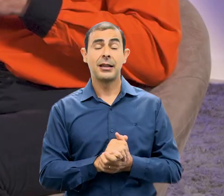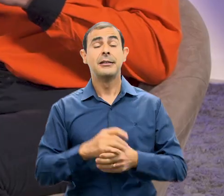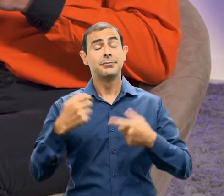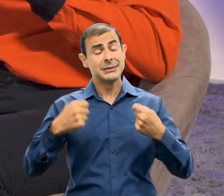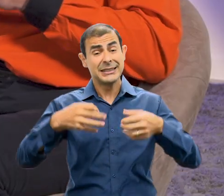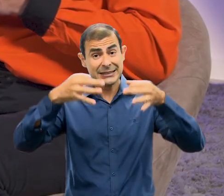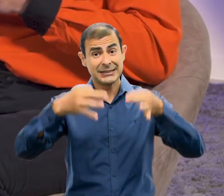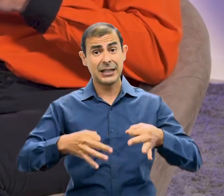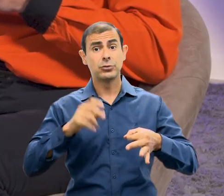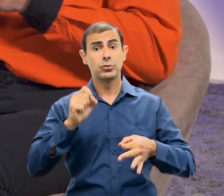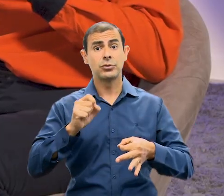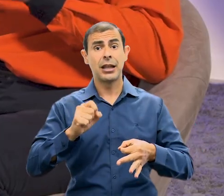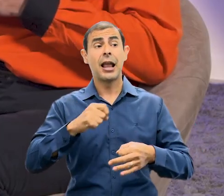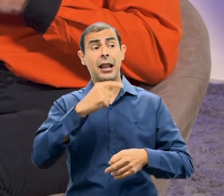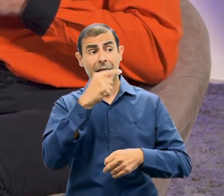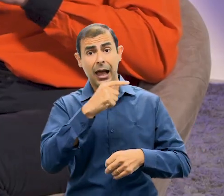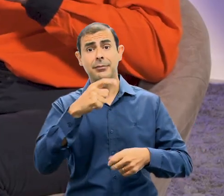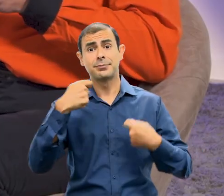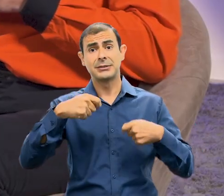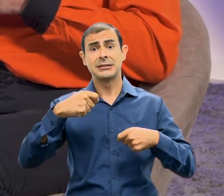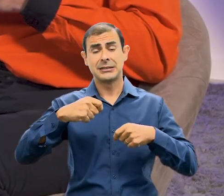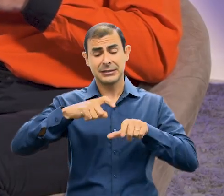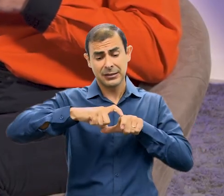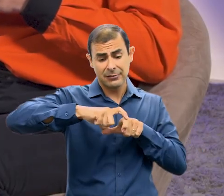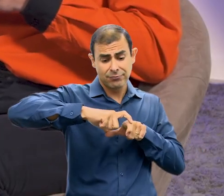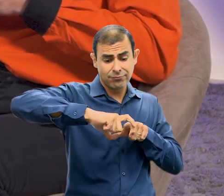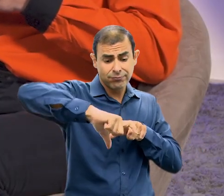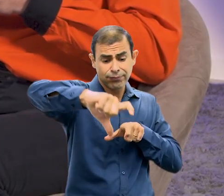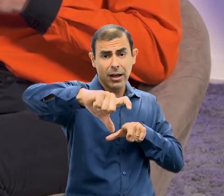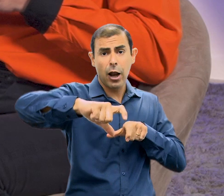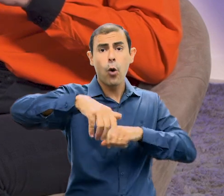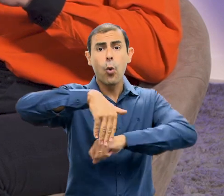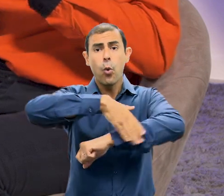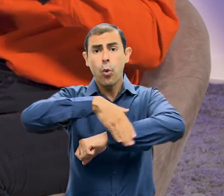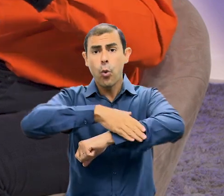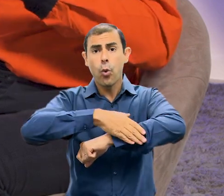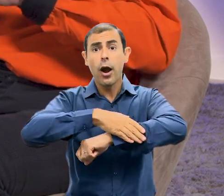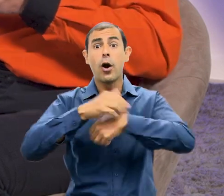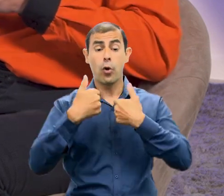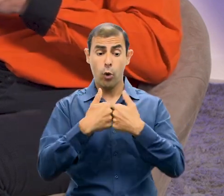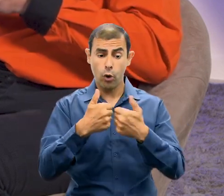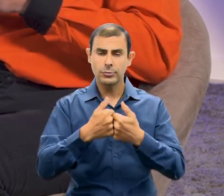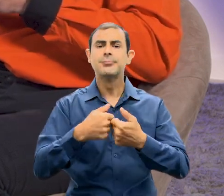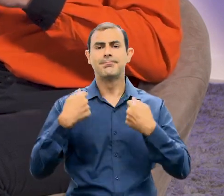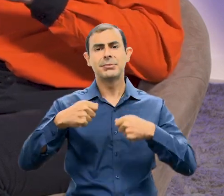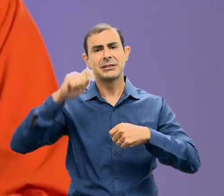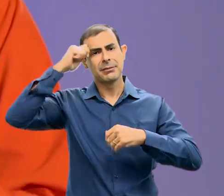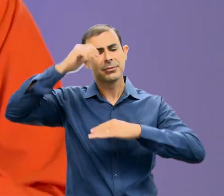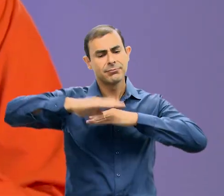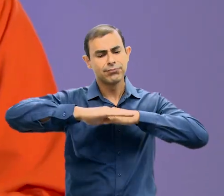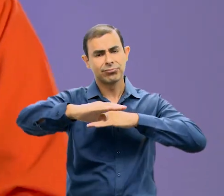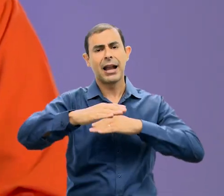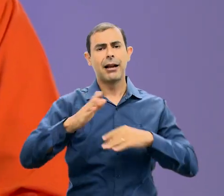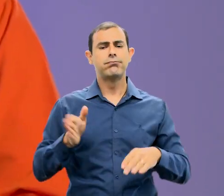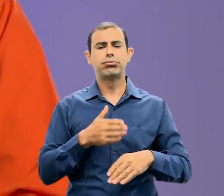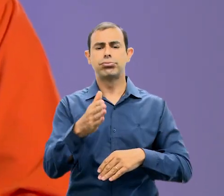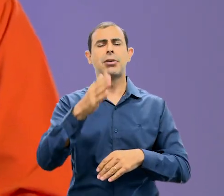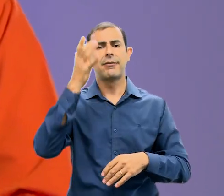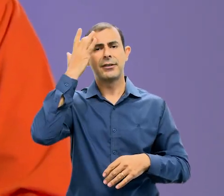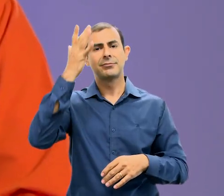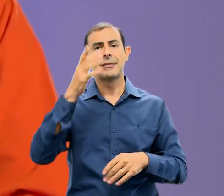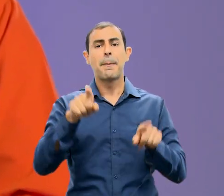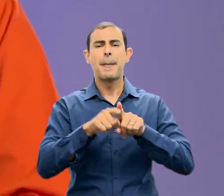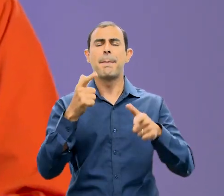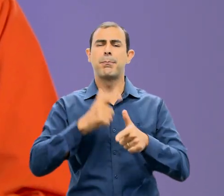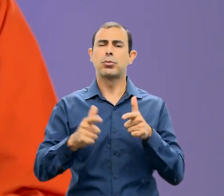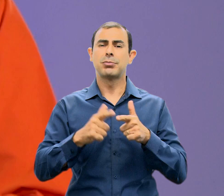pelo menos ter um calçamento nas vias onde passam as linhas do ônibus, para poder ter um fluxo maior. Agora, o problema no Noroeste é muito